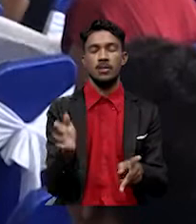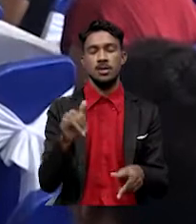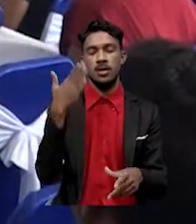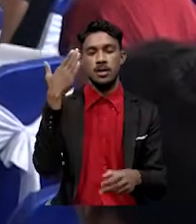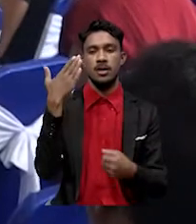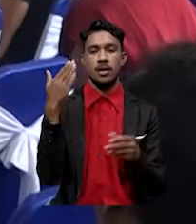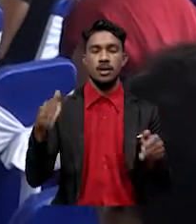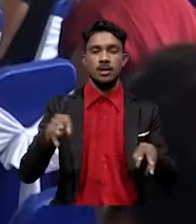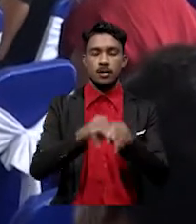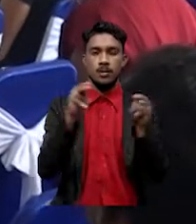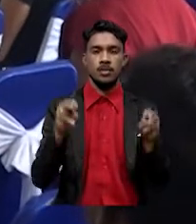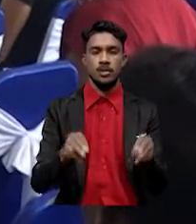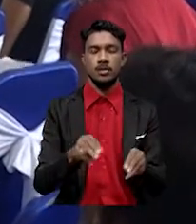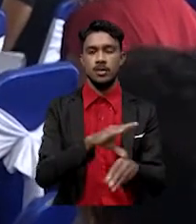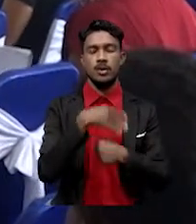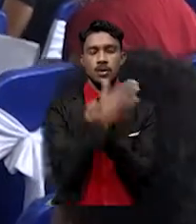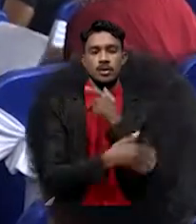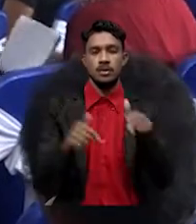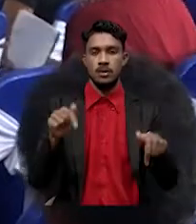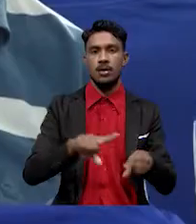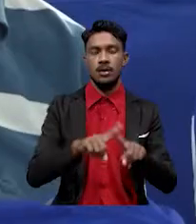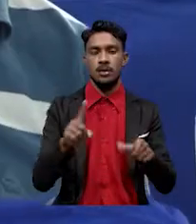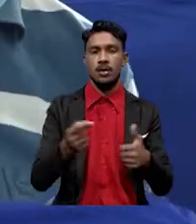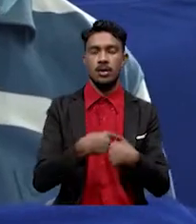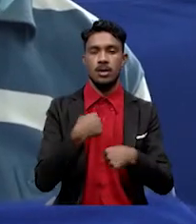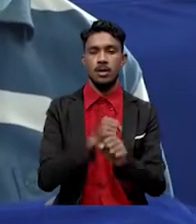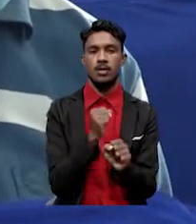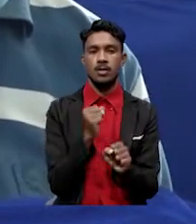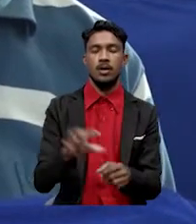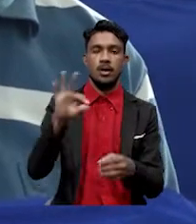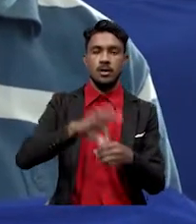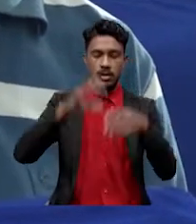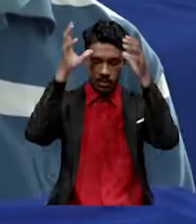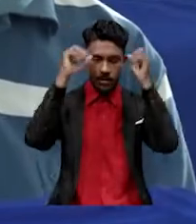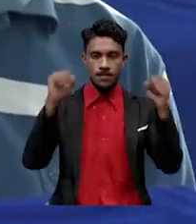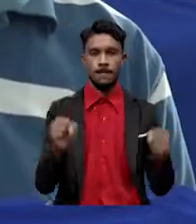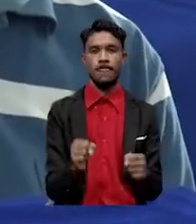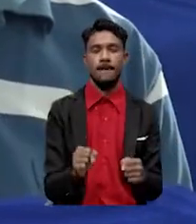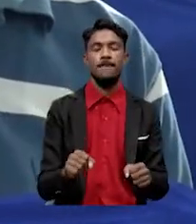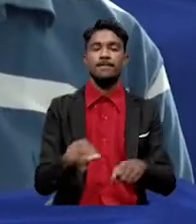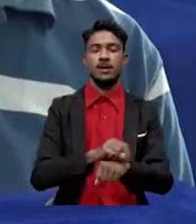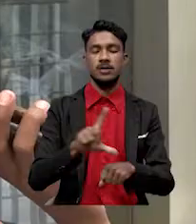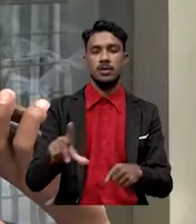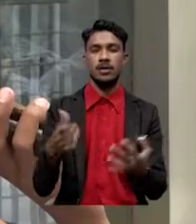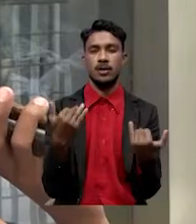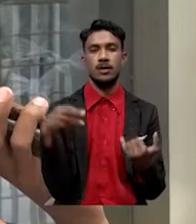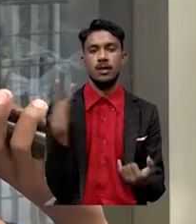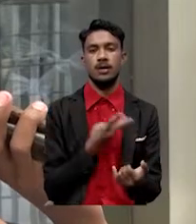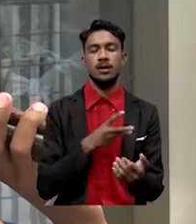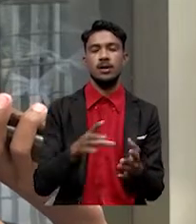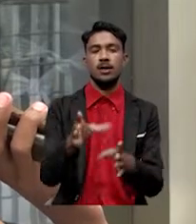Railara, atual MOS monitorização para eleição presidencial, né? Ao nível nacional, então agora está fazendo máximo de